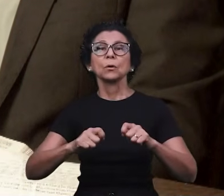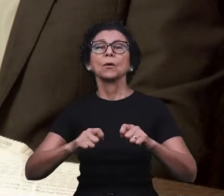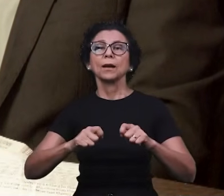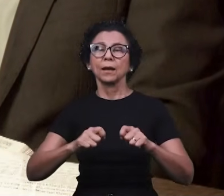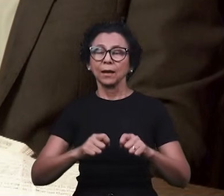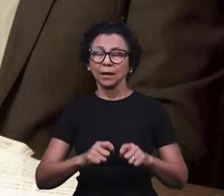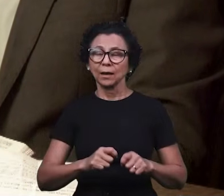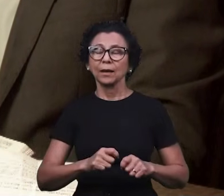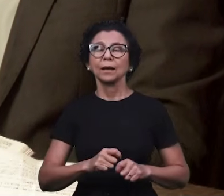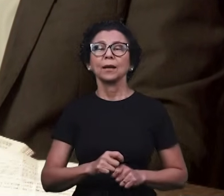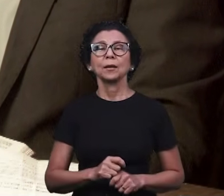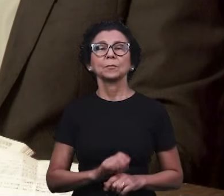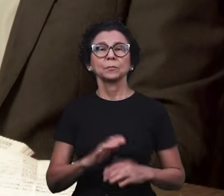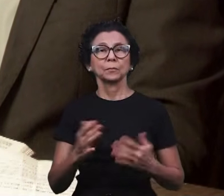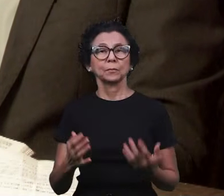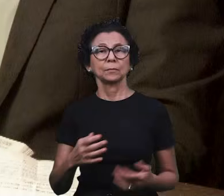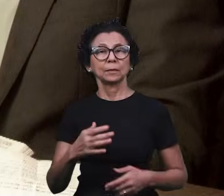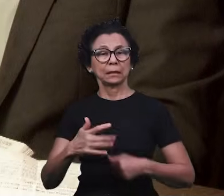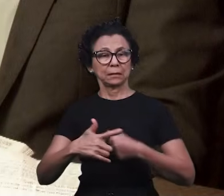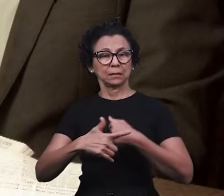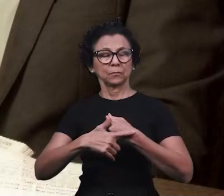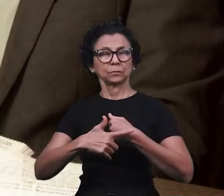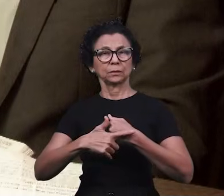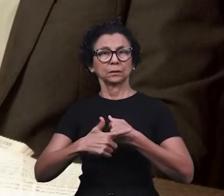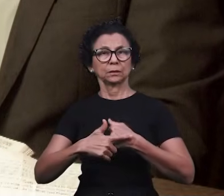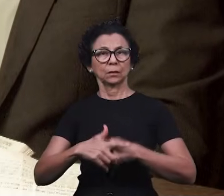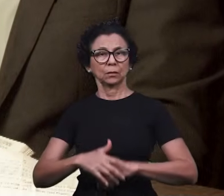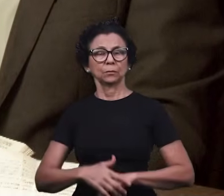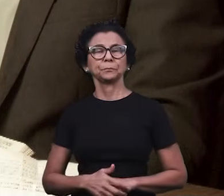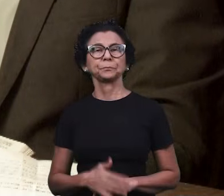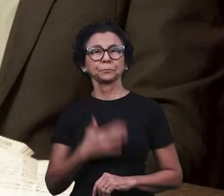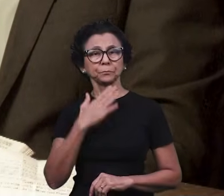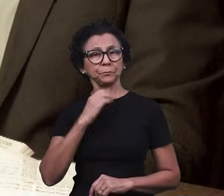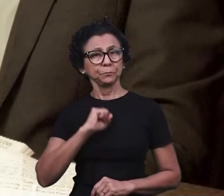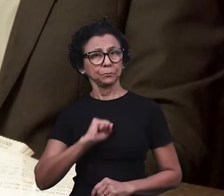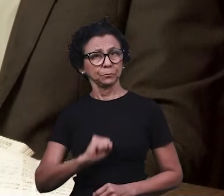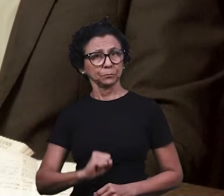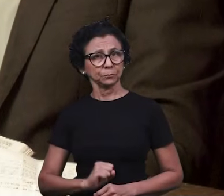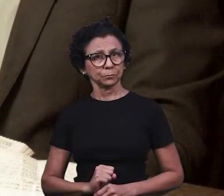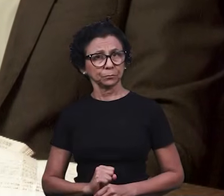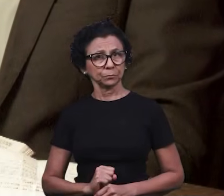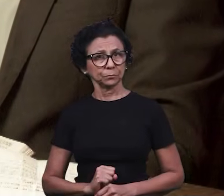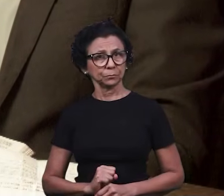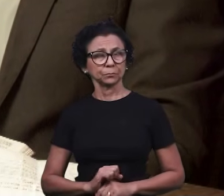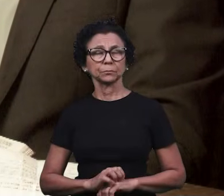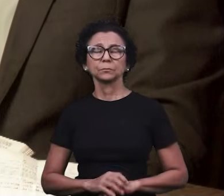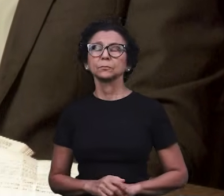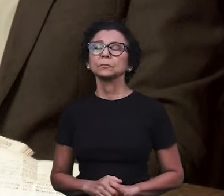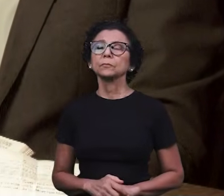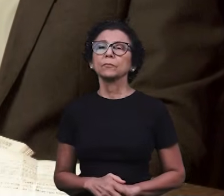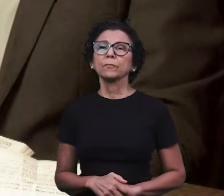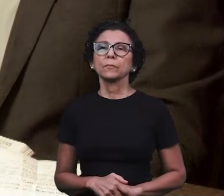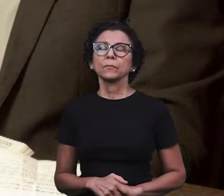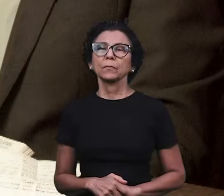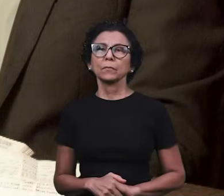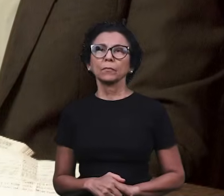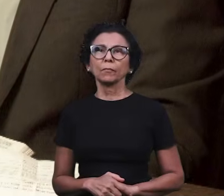Deus nessa função, com essa ousadia, digamos assim, de você